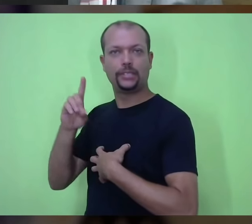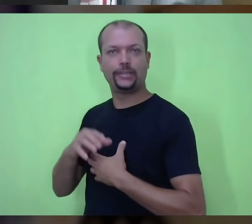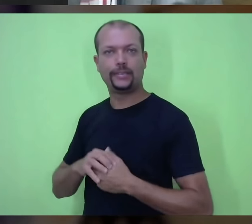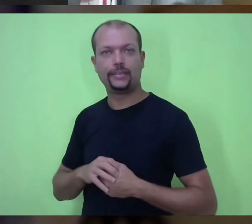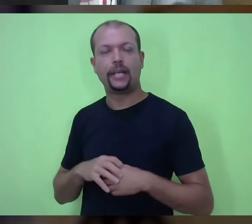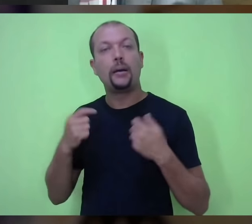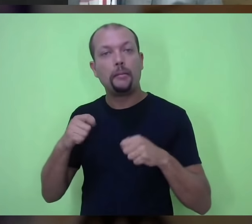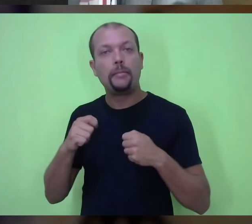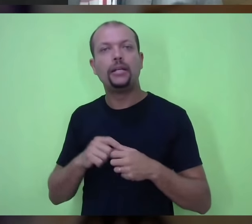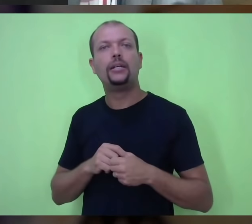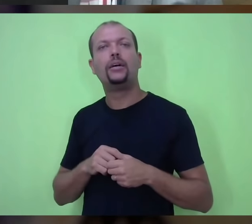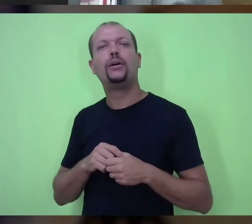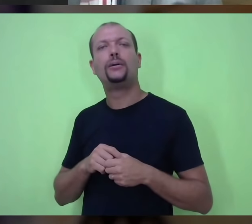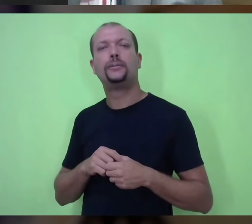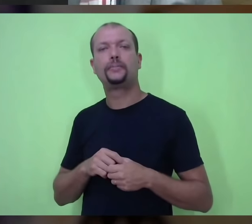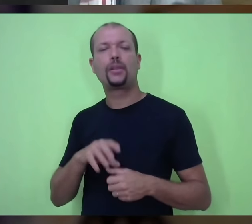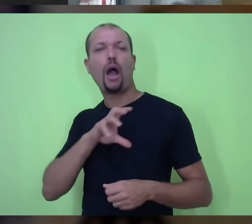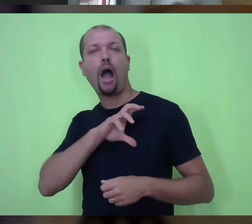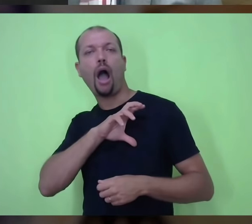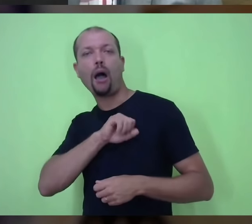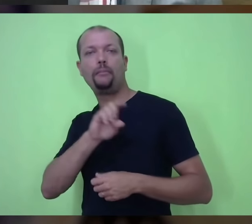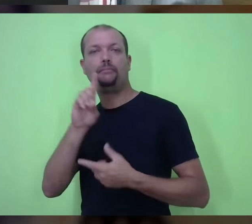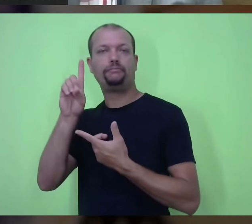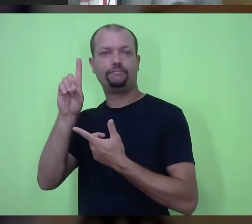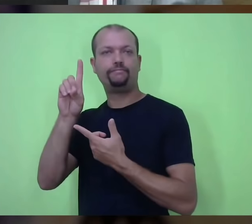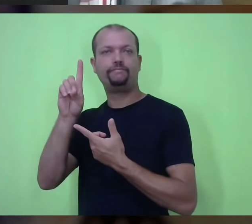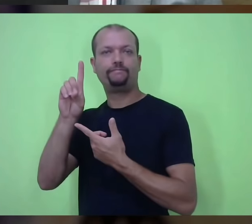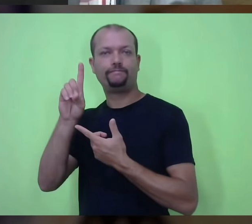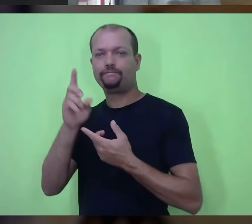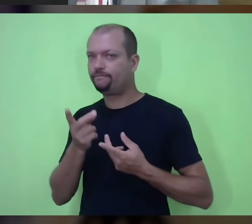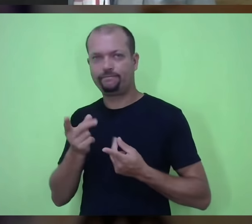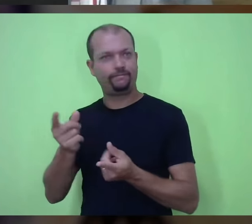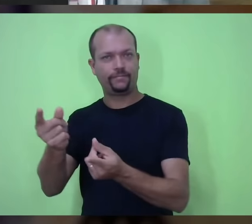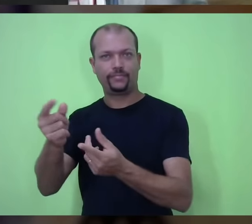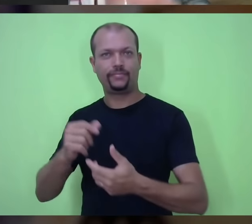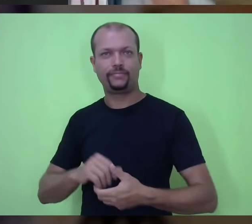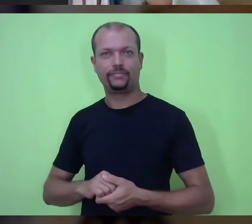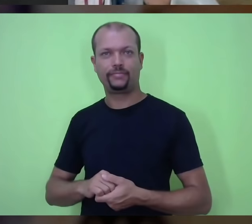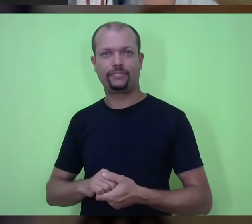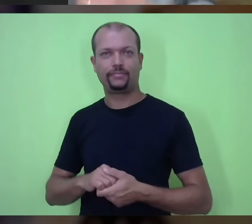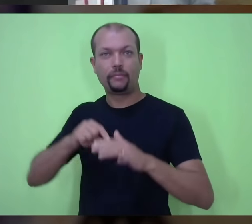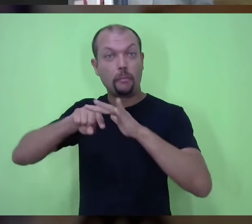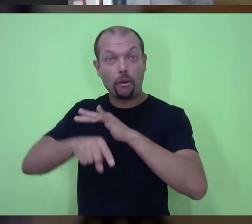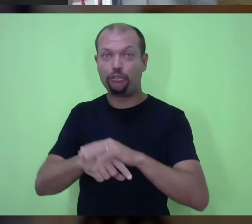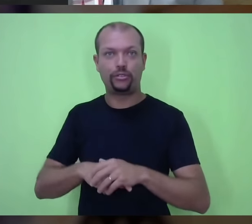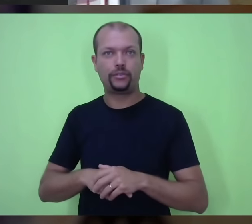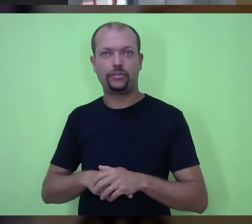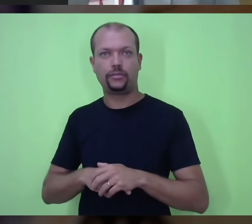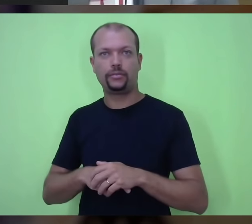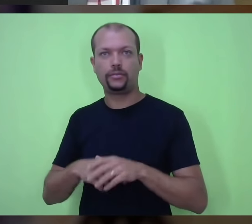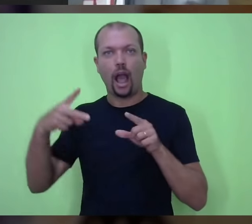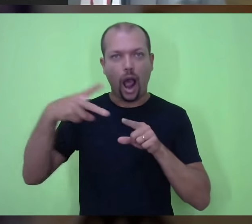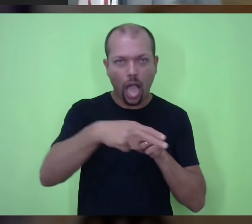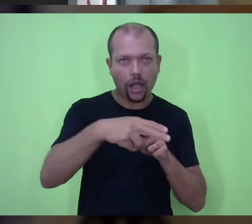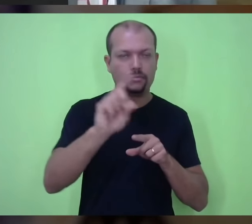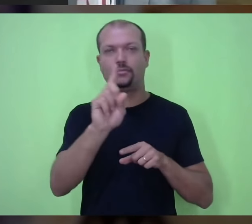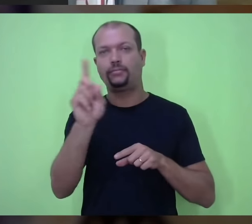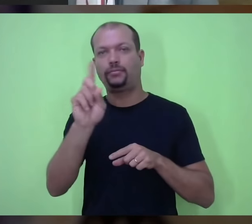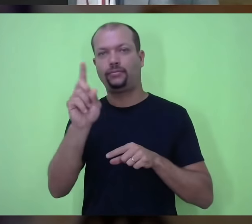muito. Que qual é a lição? É que o amor de Deus, ele é ininterrupto, ele é profundo, ele é eterno